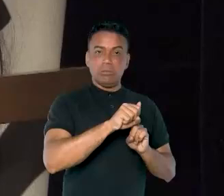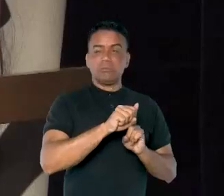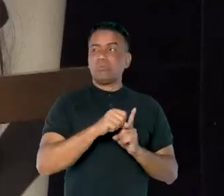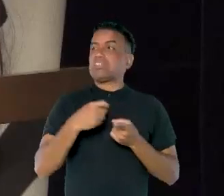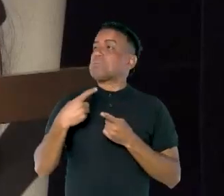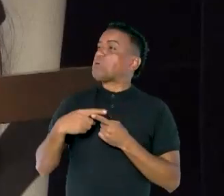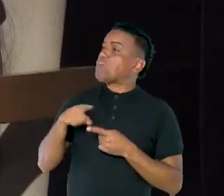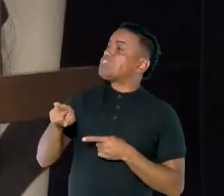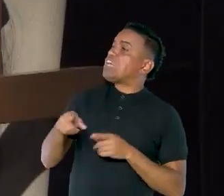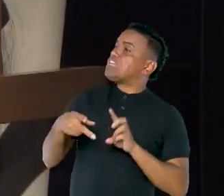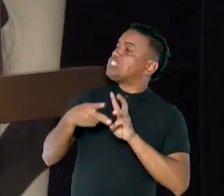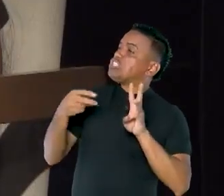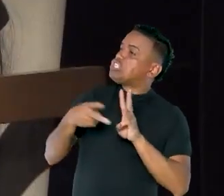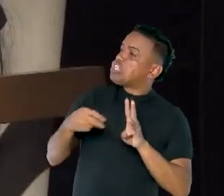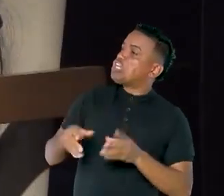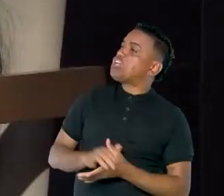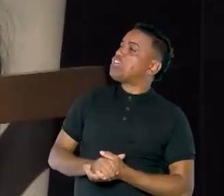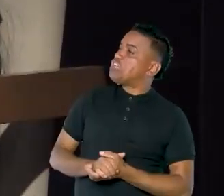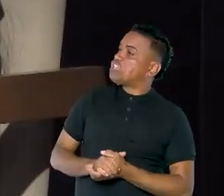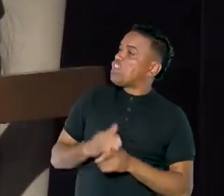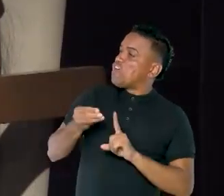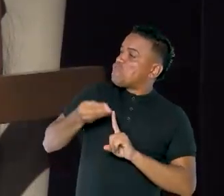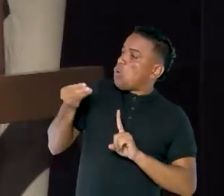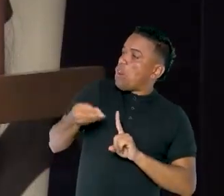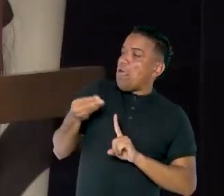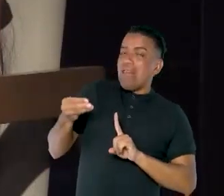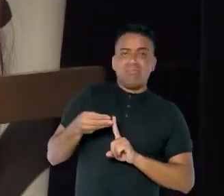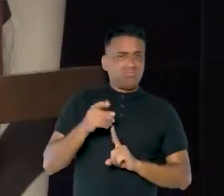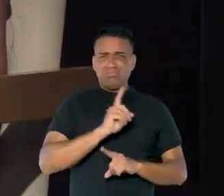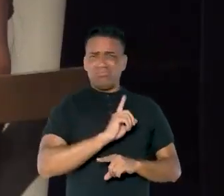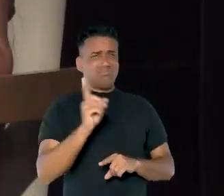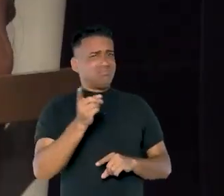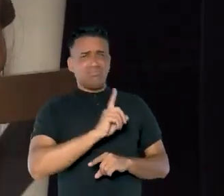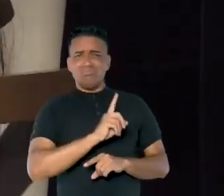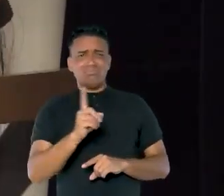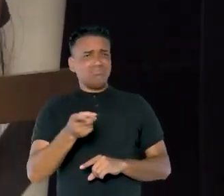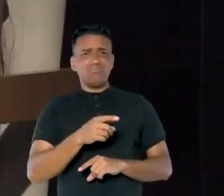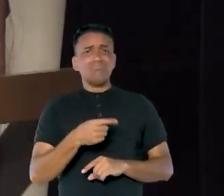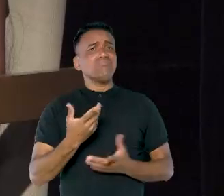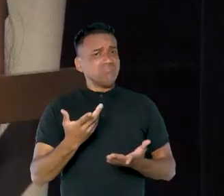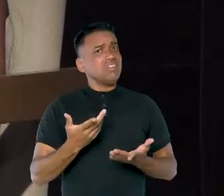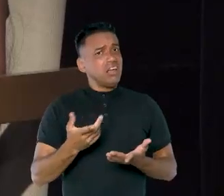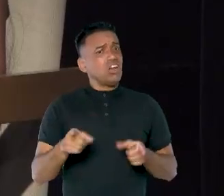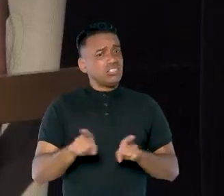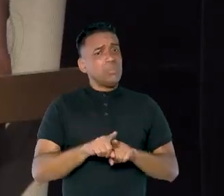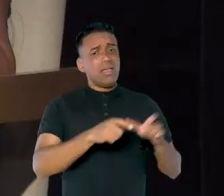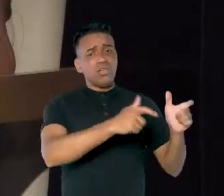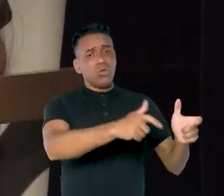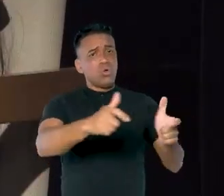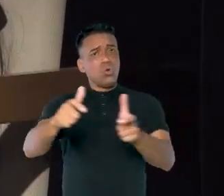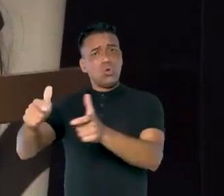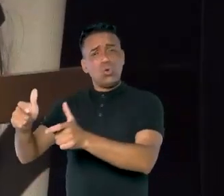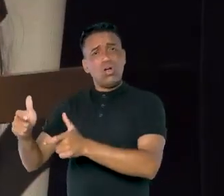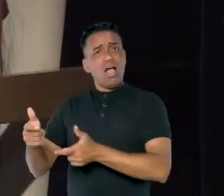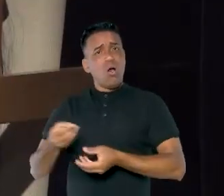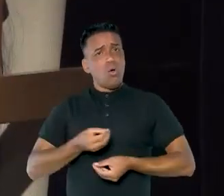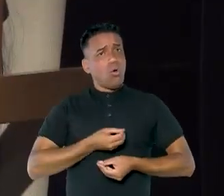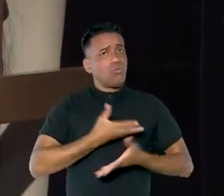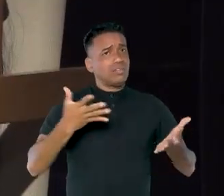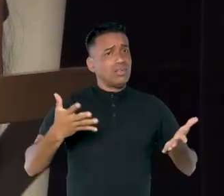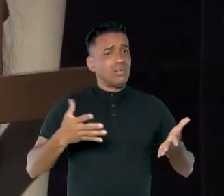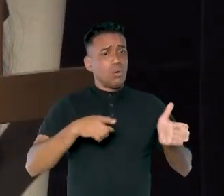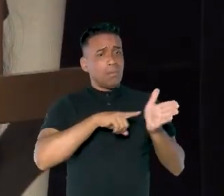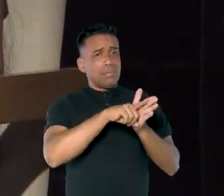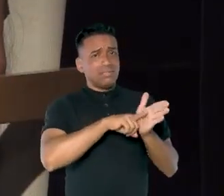vocês indígenas, vocês são muito vulneráveis. Não, mas a gente também está nesses espaços, né, trazendo essas nossas